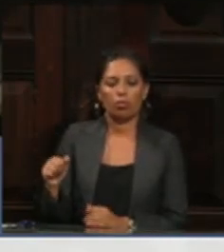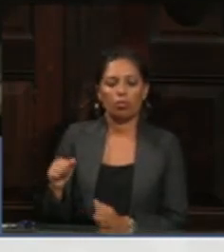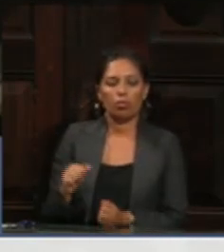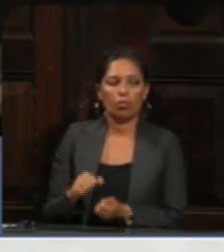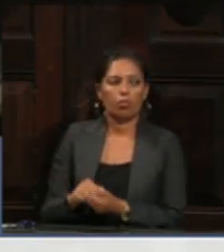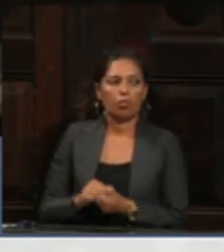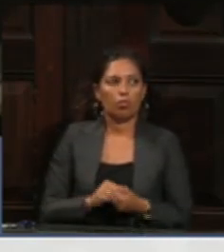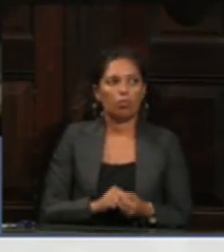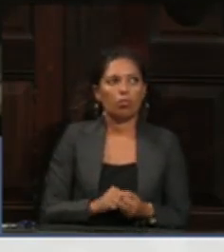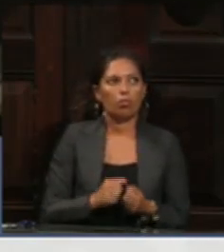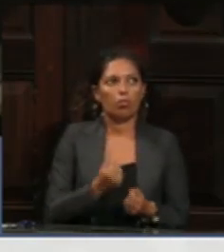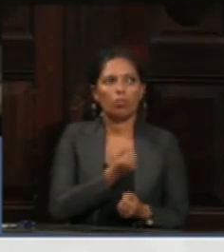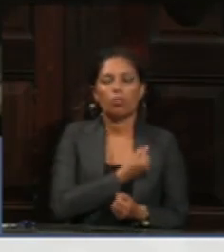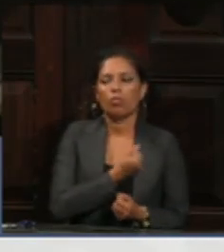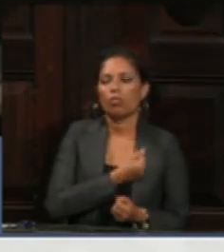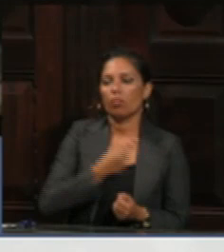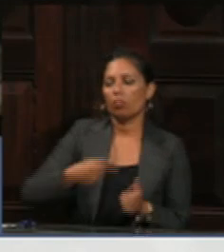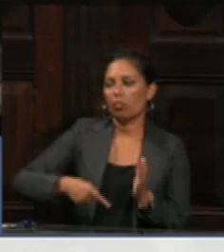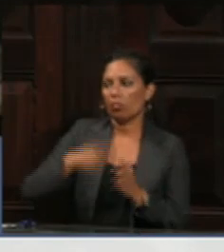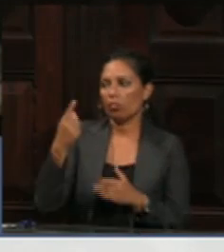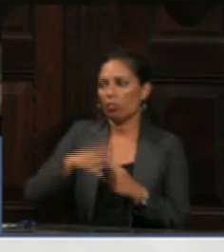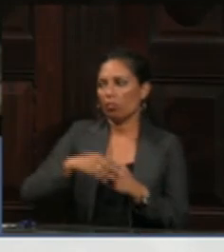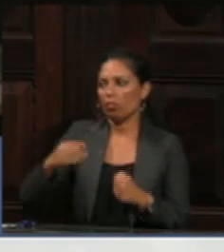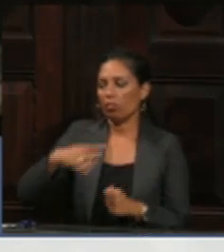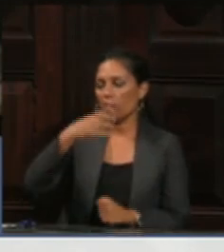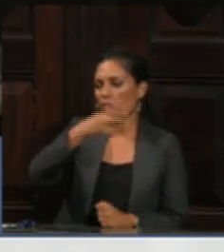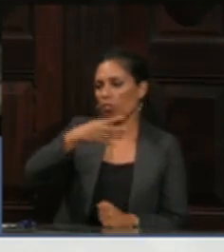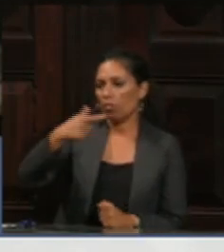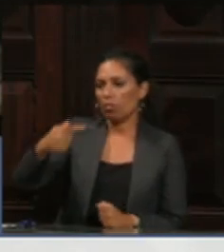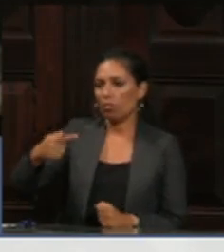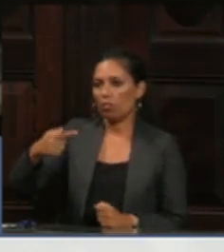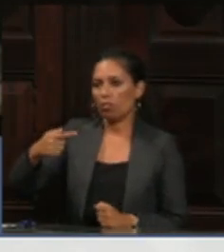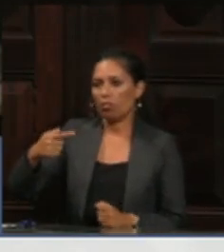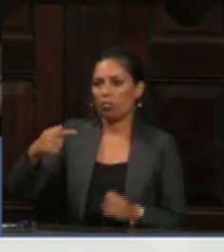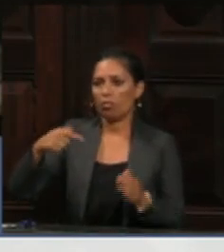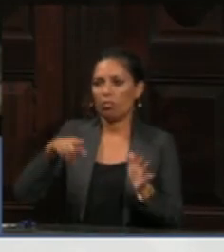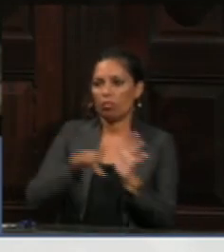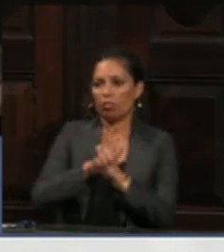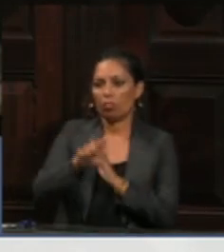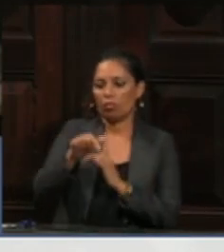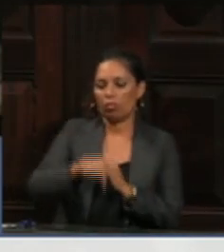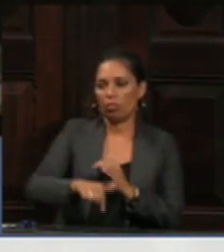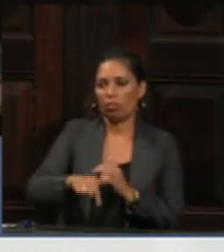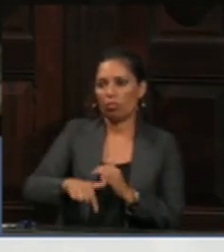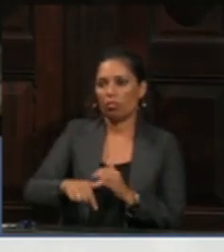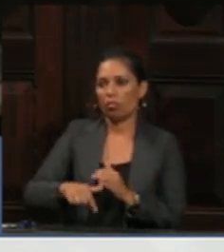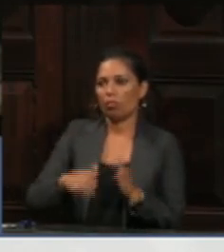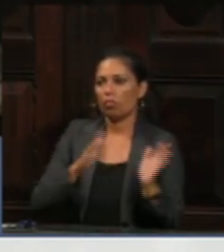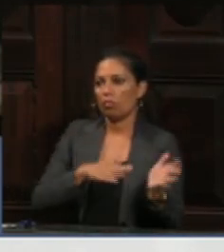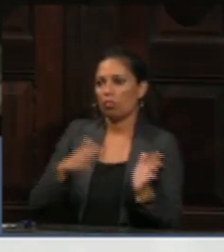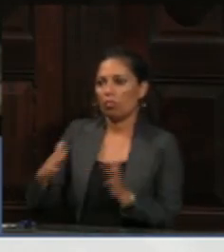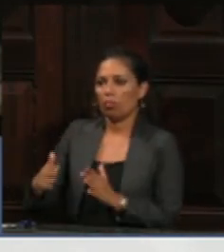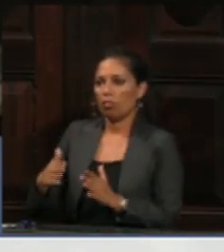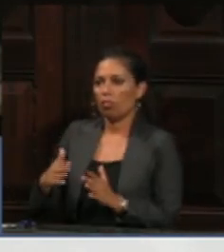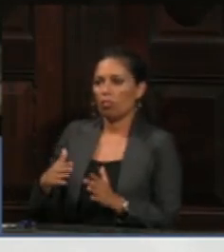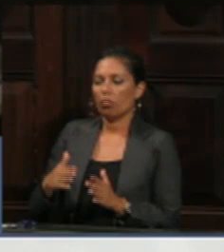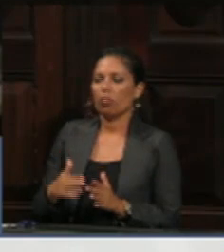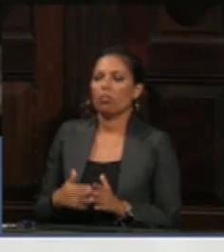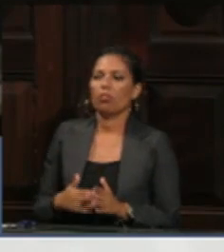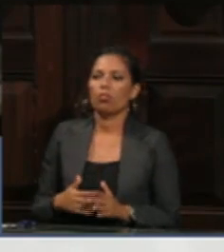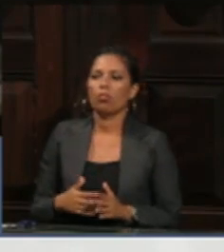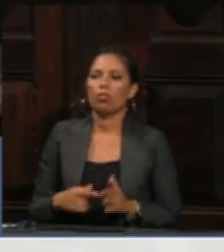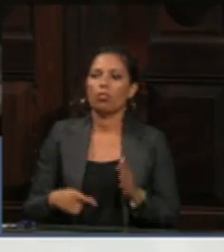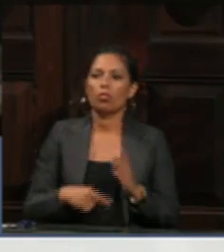com o parágrafo 1º do artigo 47 do Regimento Interno, em tramitação ordinária